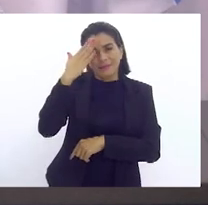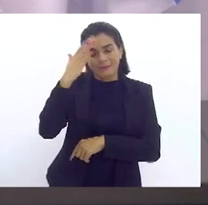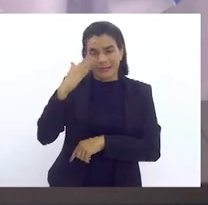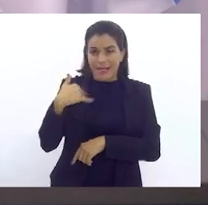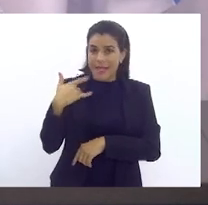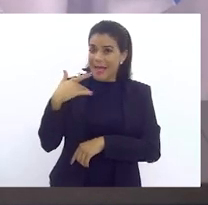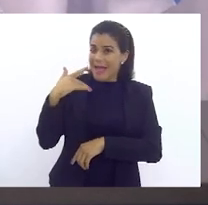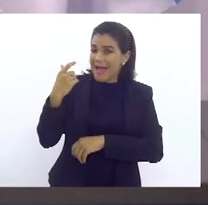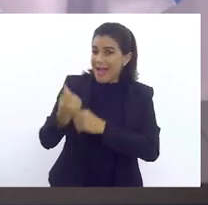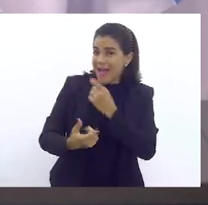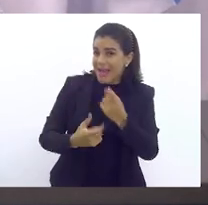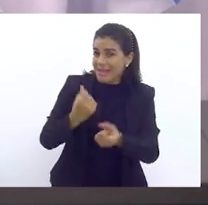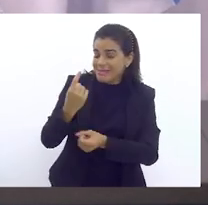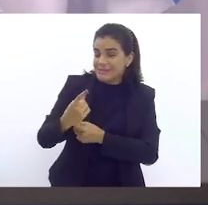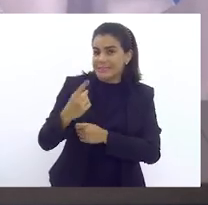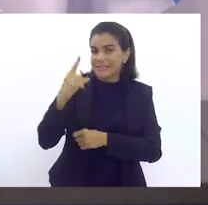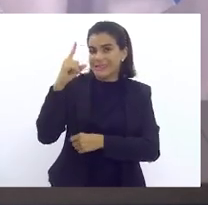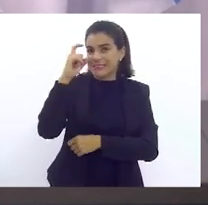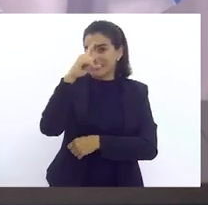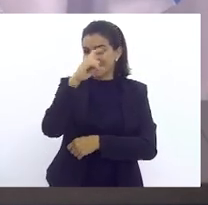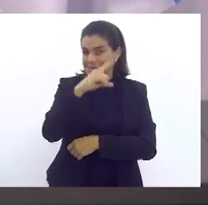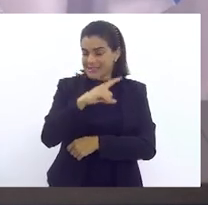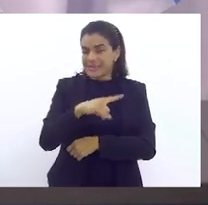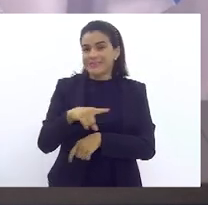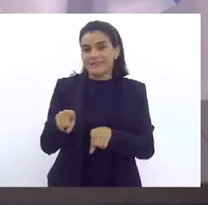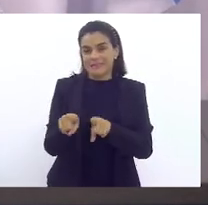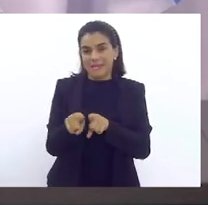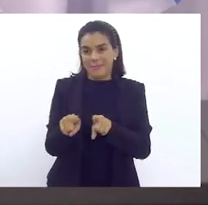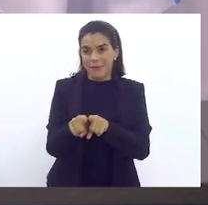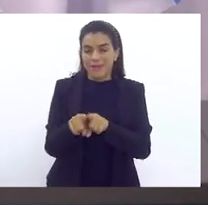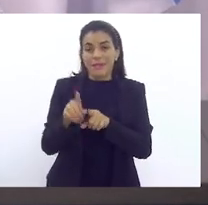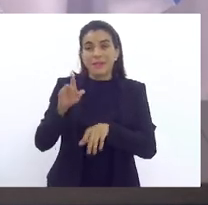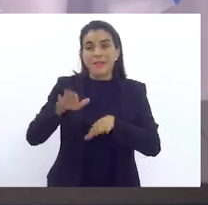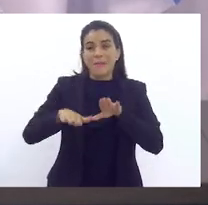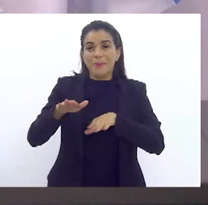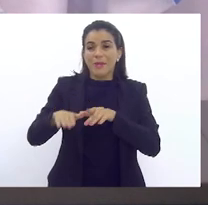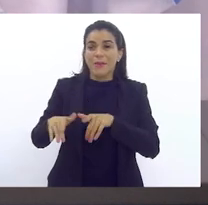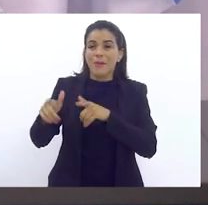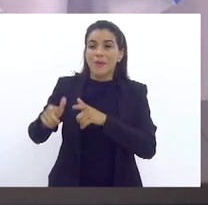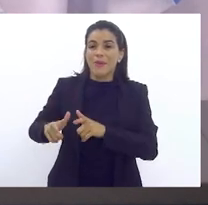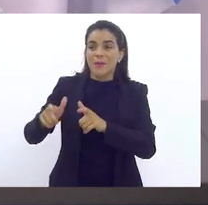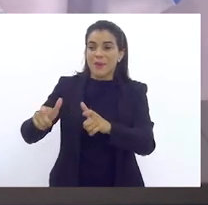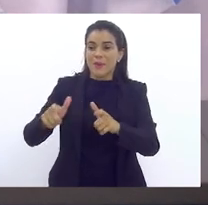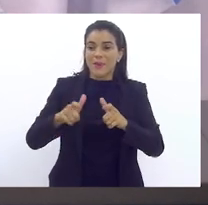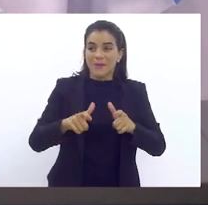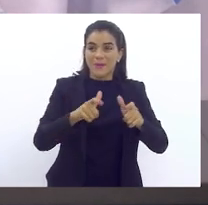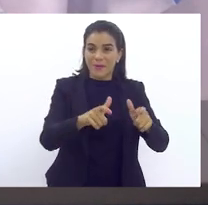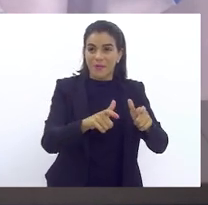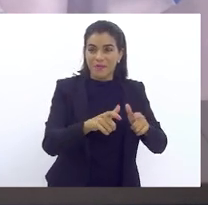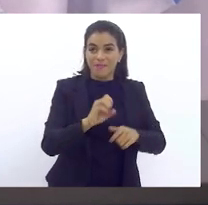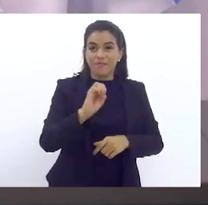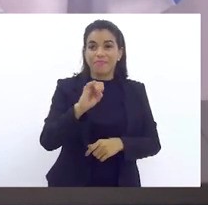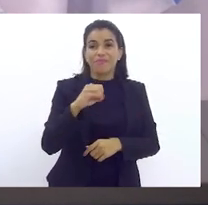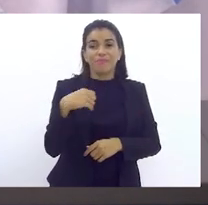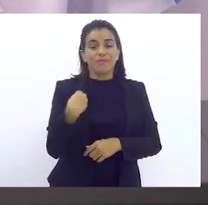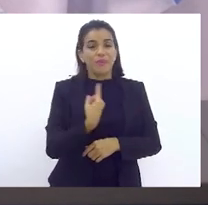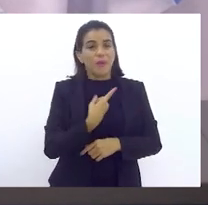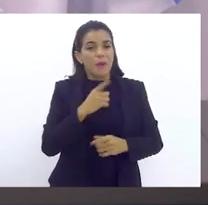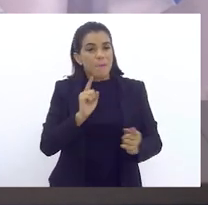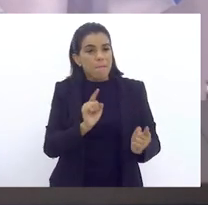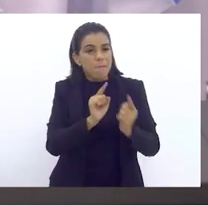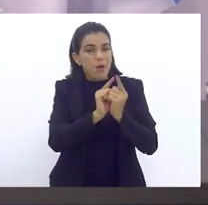conta e das especificidades em determinados locais então se nós fazemos algum